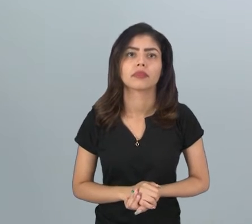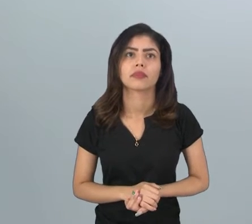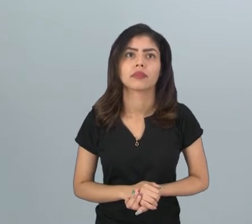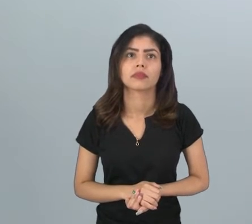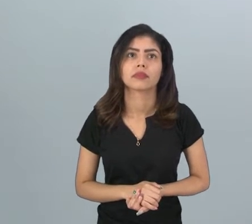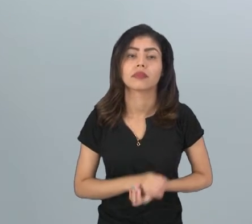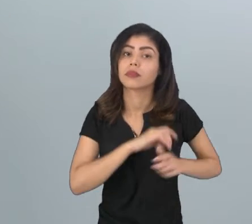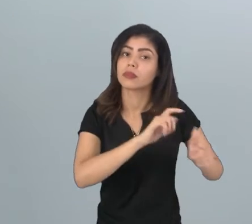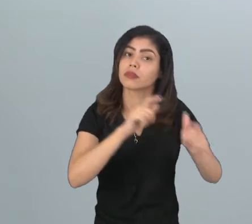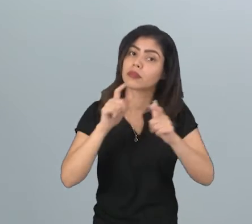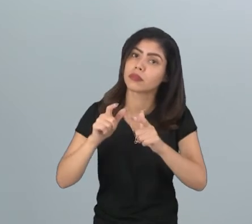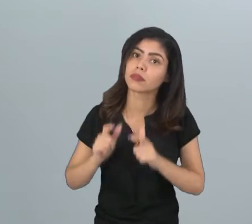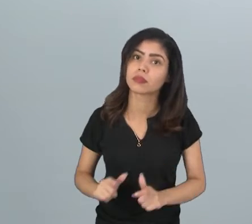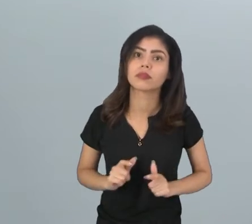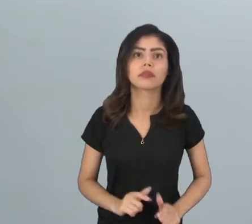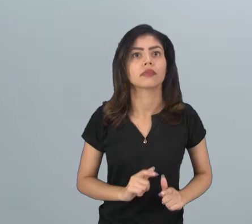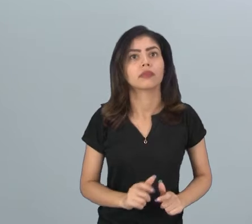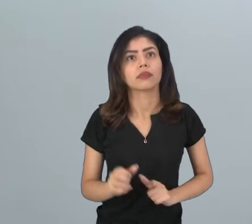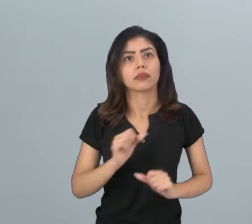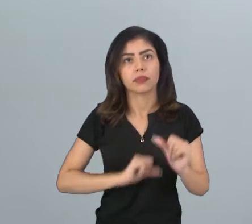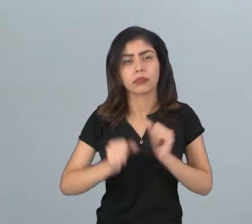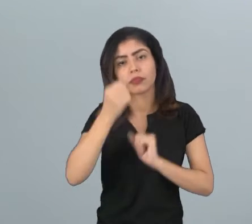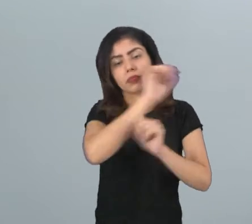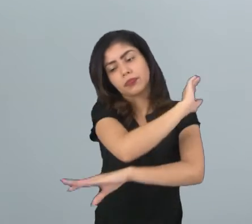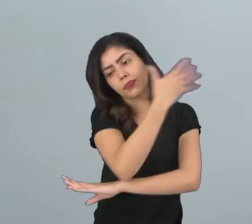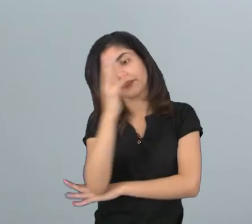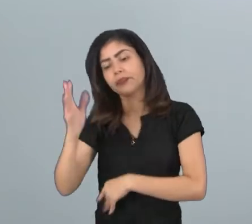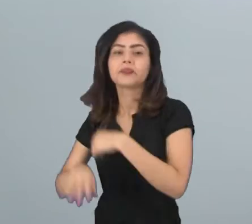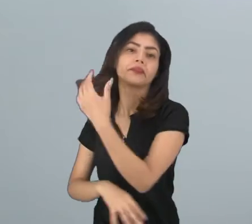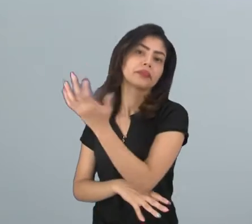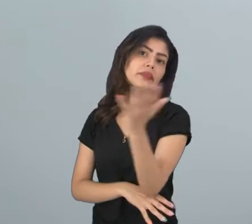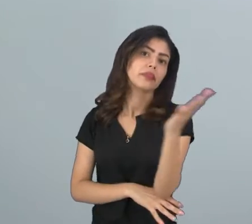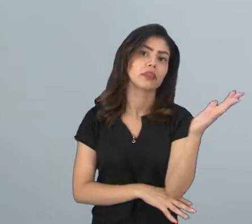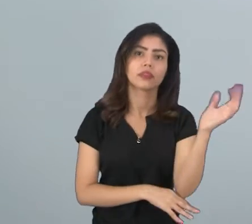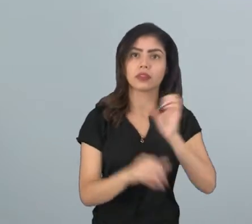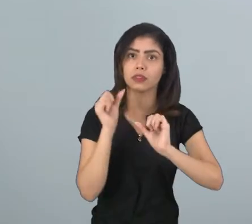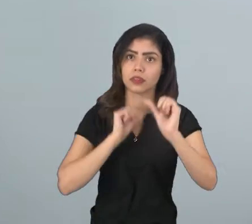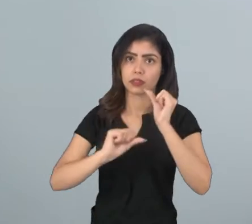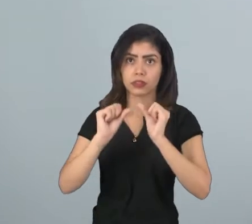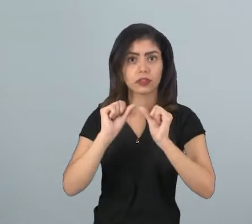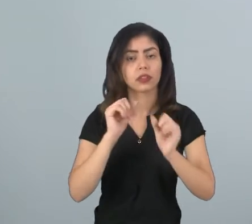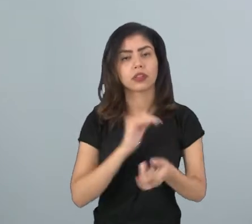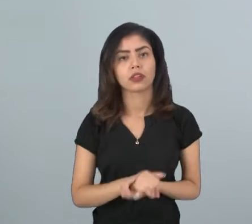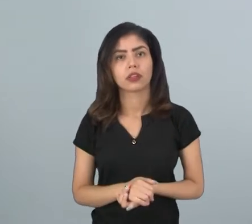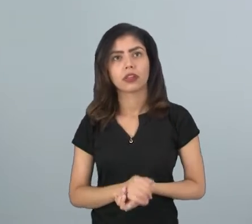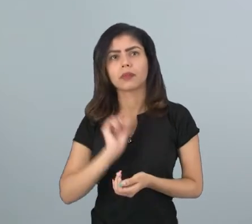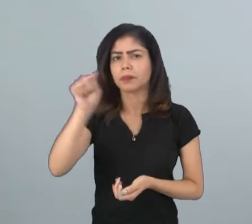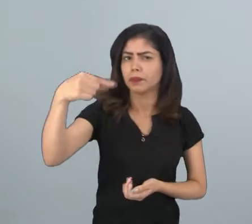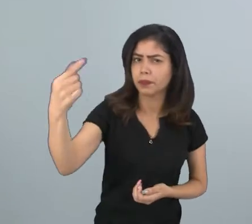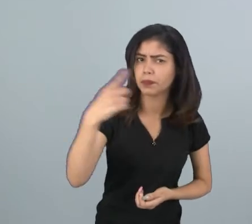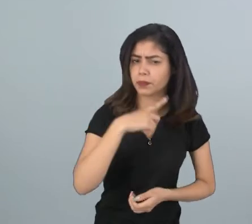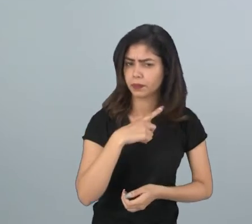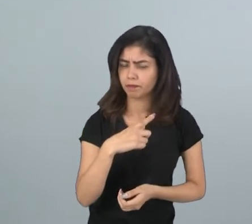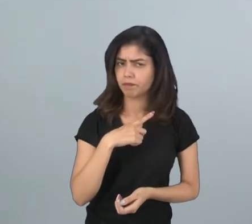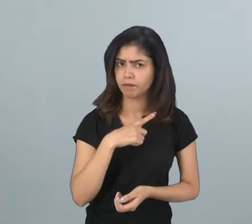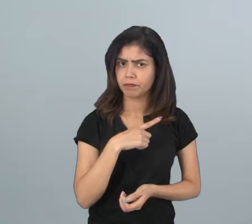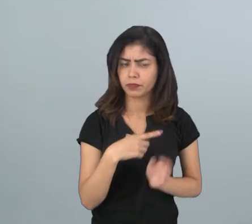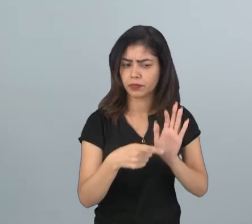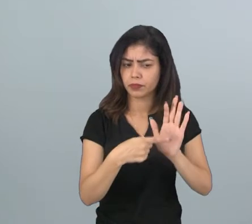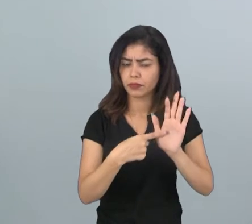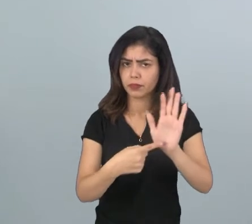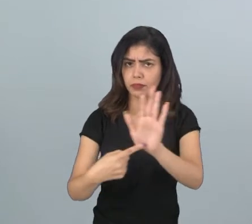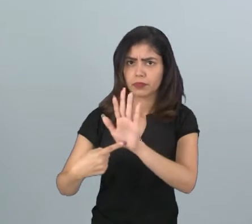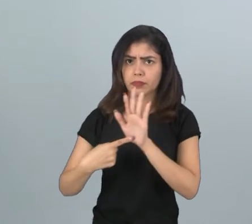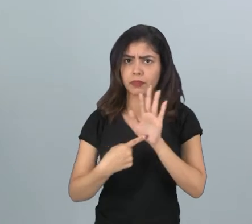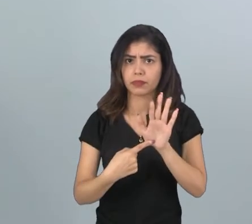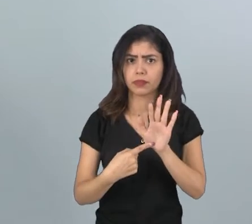esse espaço que nós estamos falando, as paisagens permanentes, são aquelas que causam uma